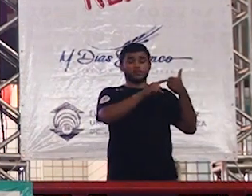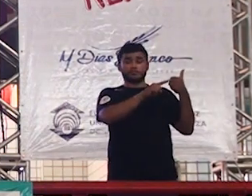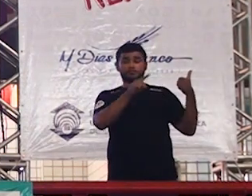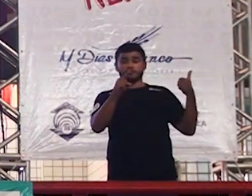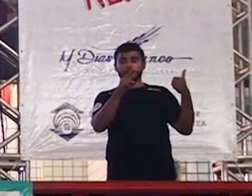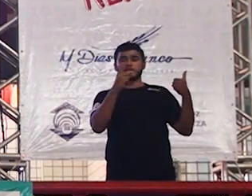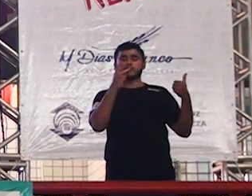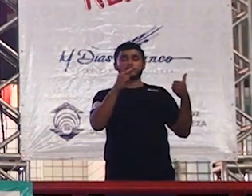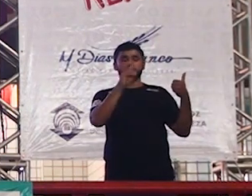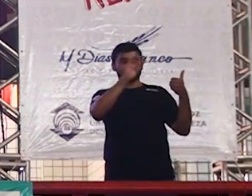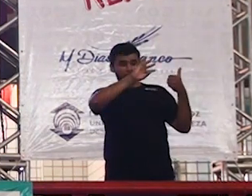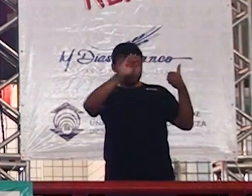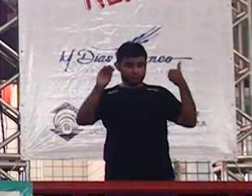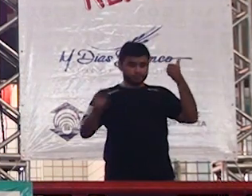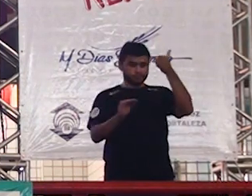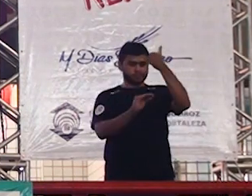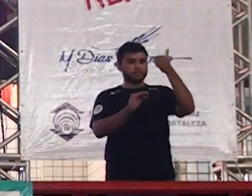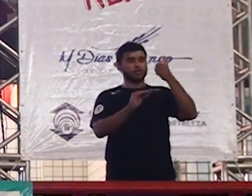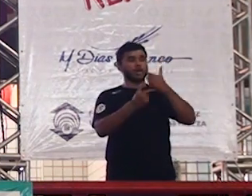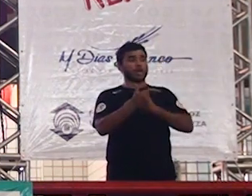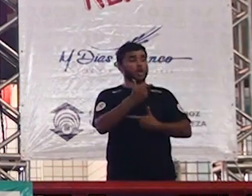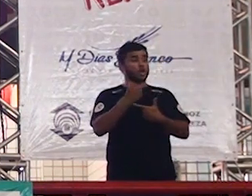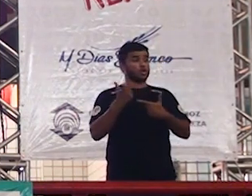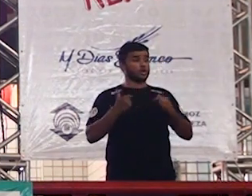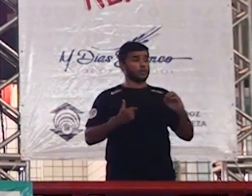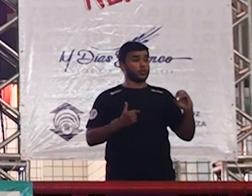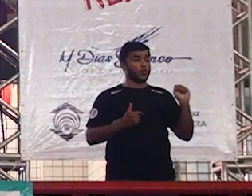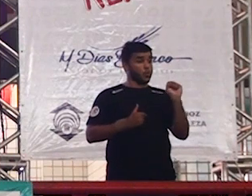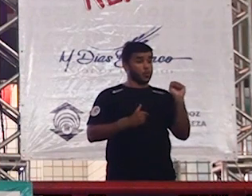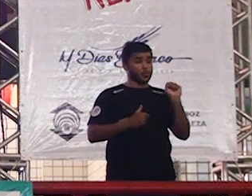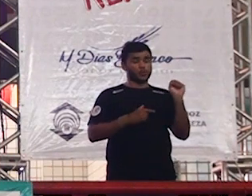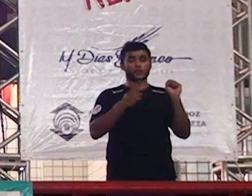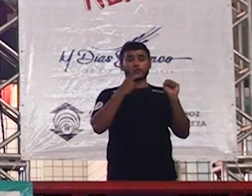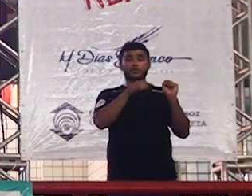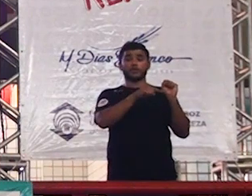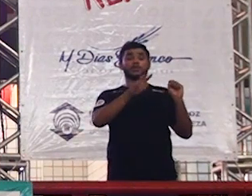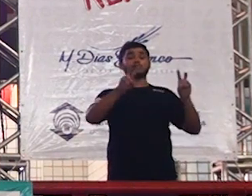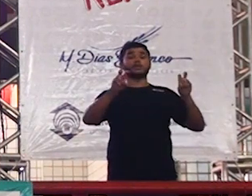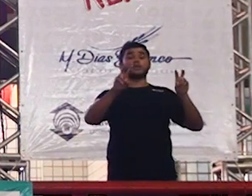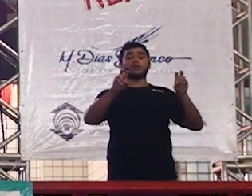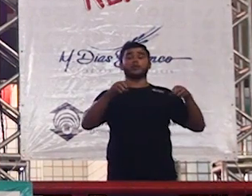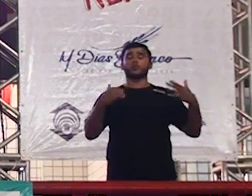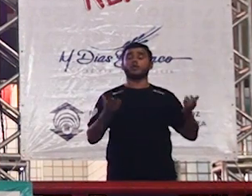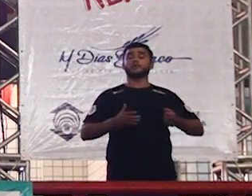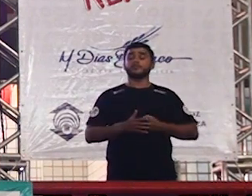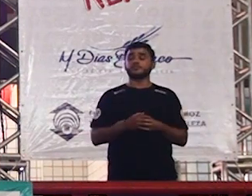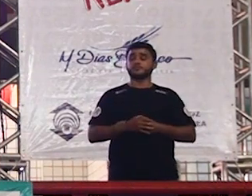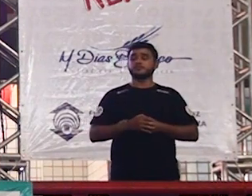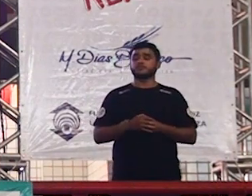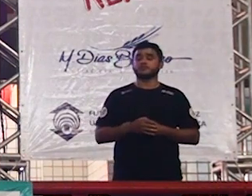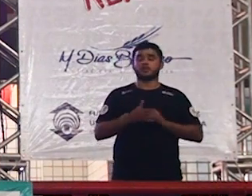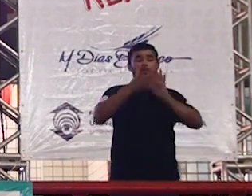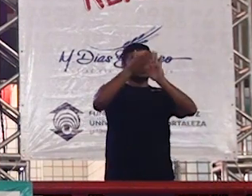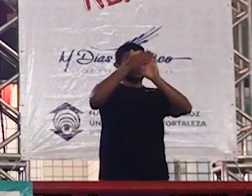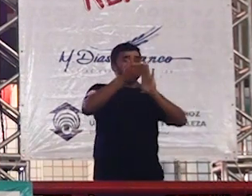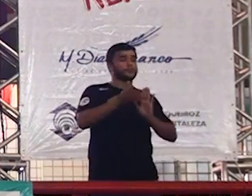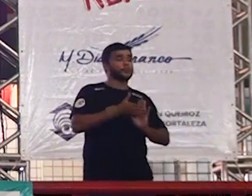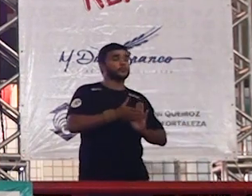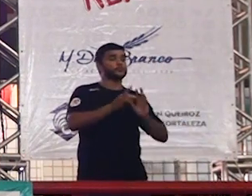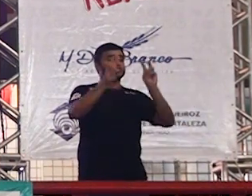aí o asterisco para 2008. Olha o tema de 2008. Botou o asterisco 2001 e